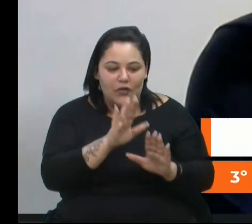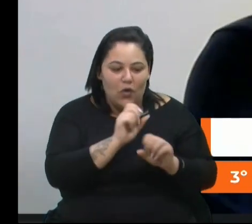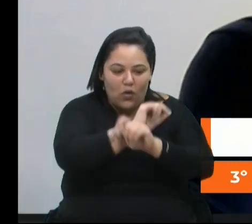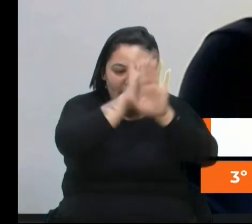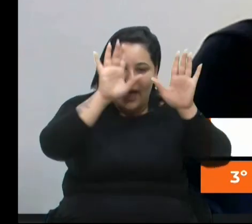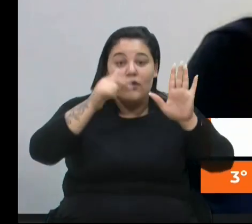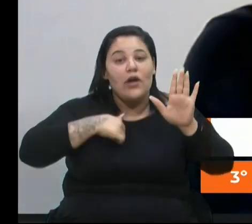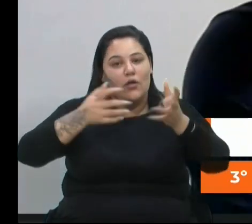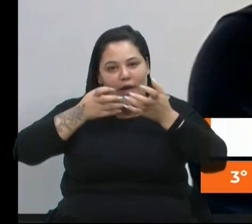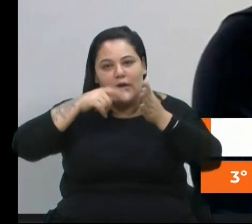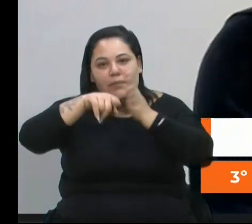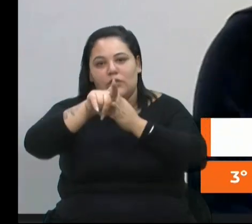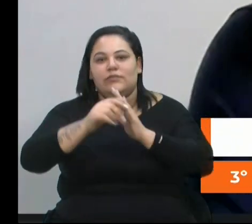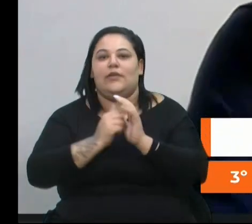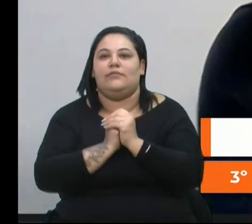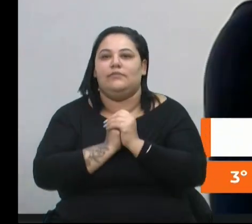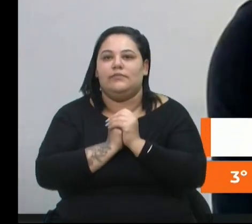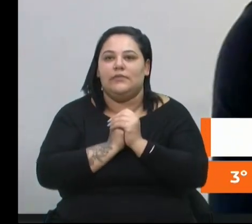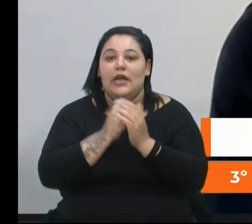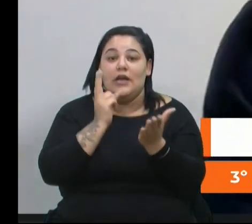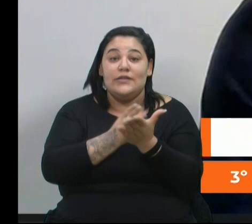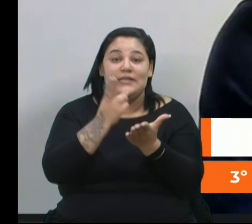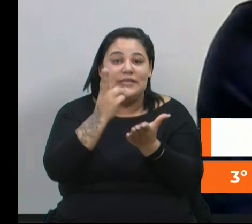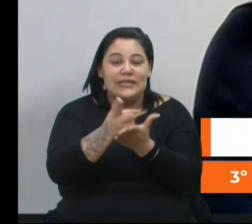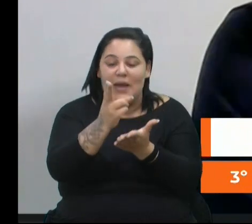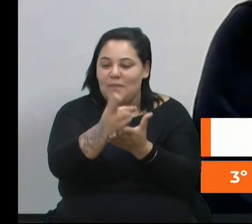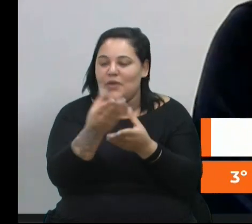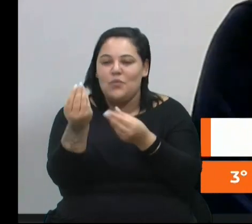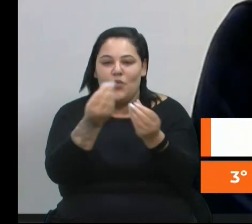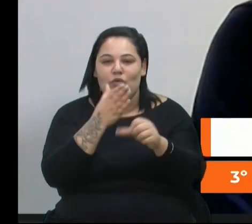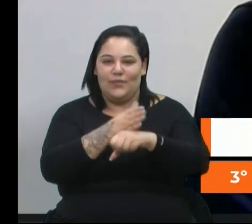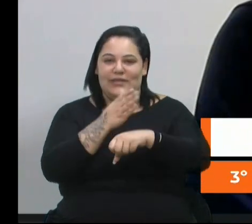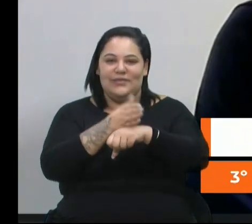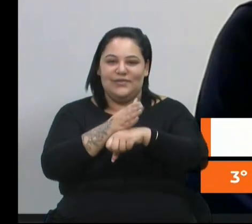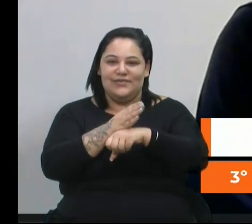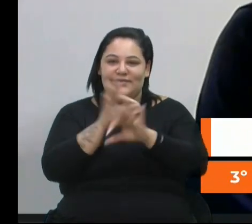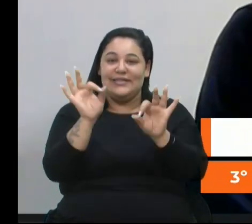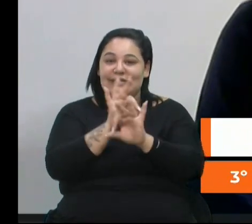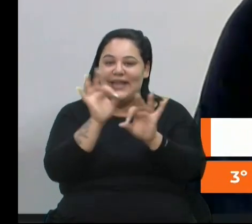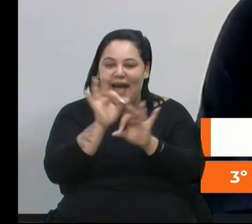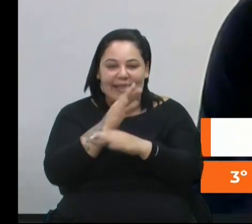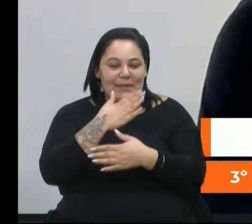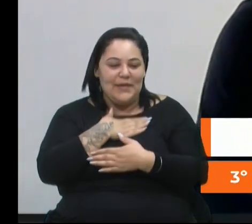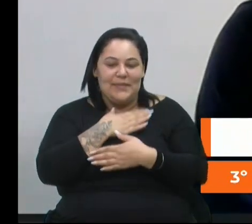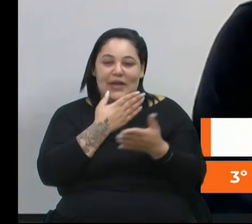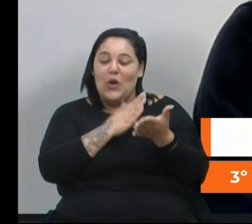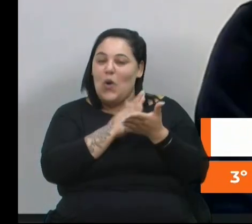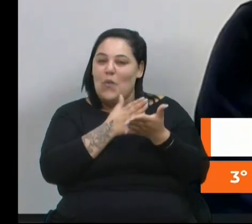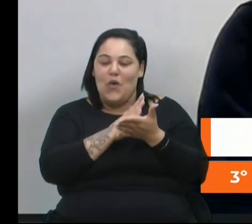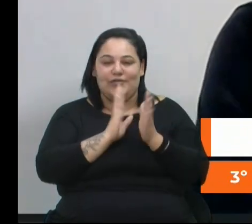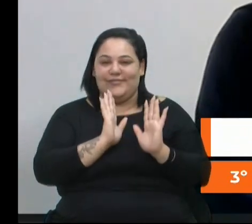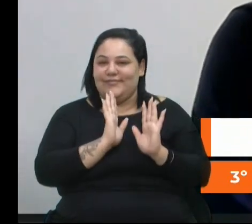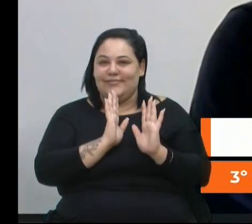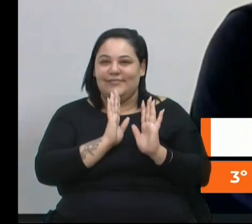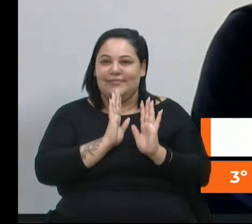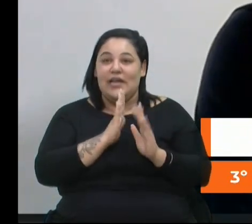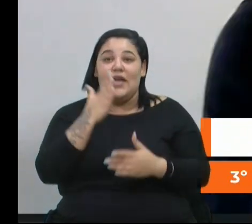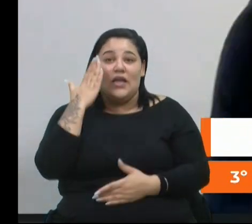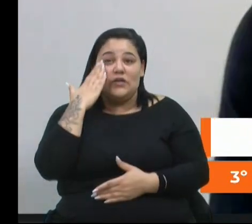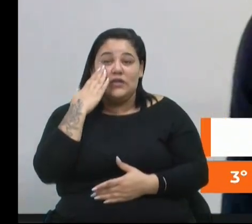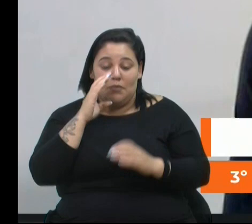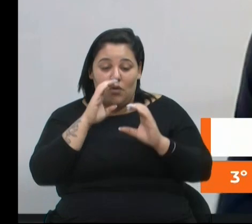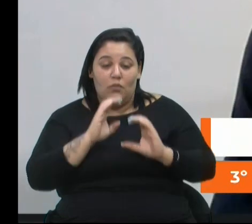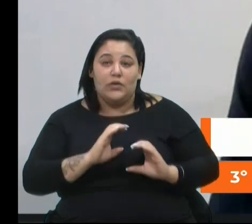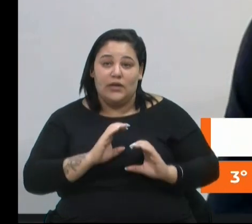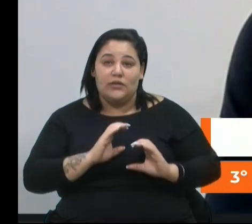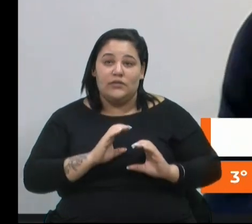eu quero perguntar. Então, eu sou sempre muito participativo. Nada hoje que incomode. Eu sei me portar bem. Eu